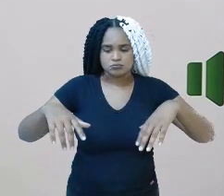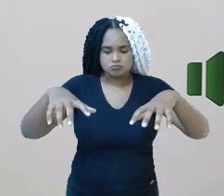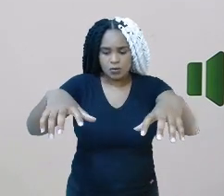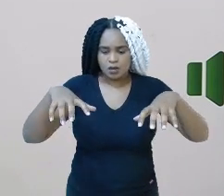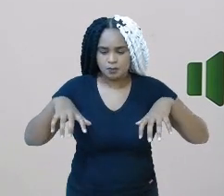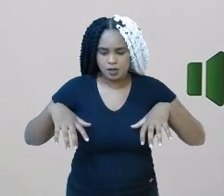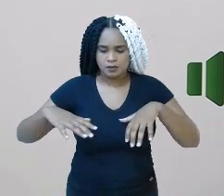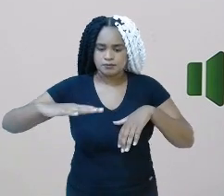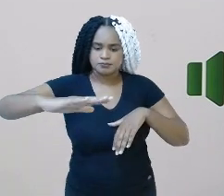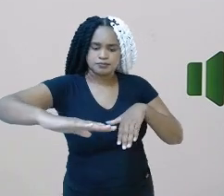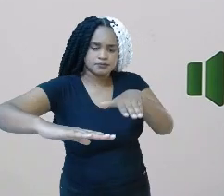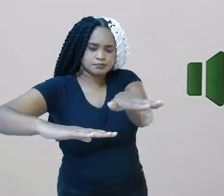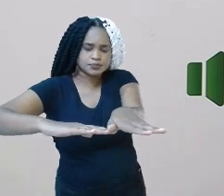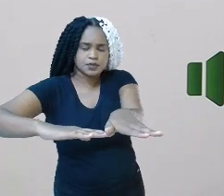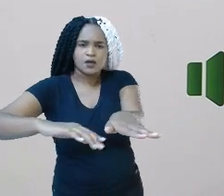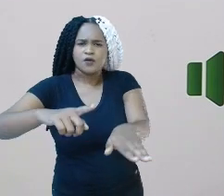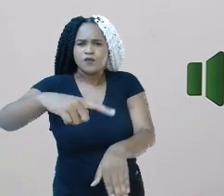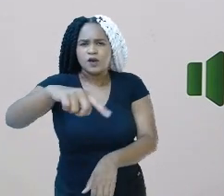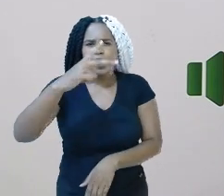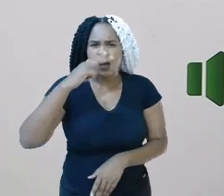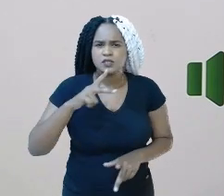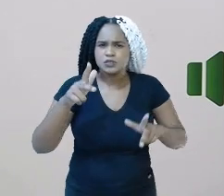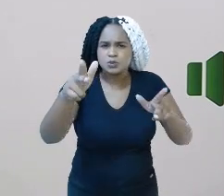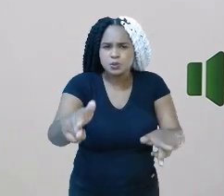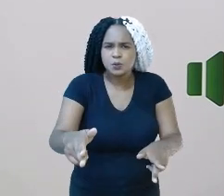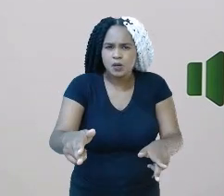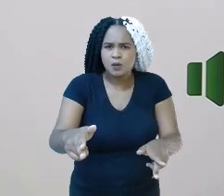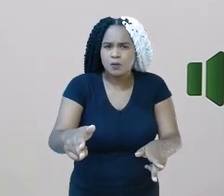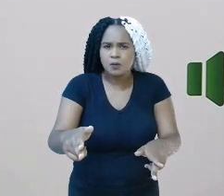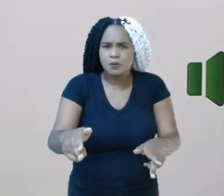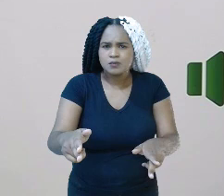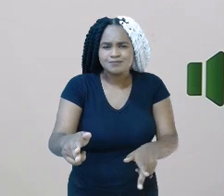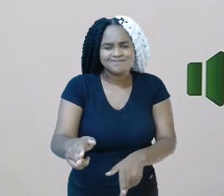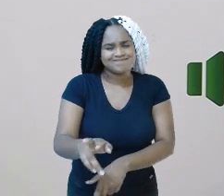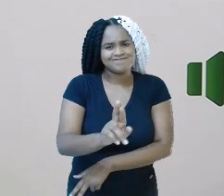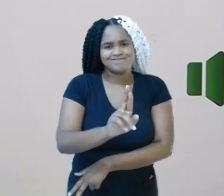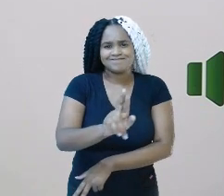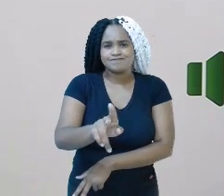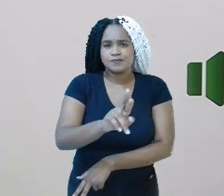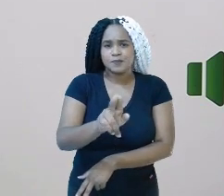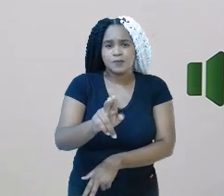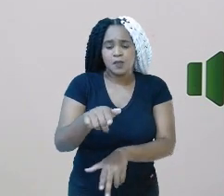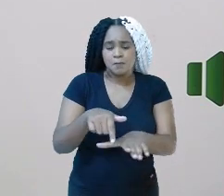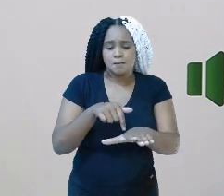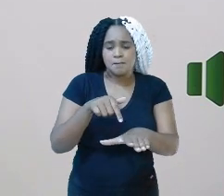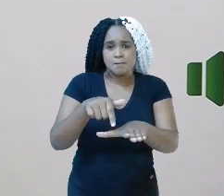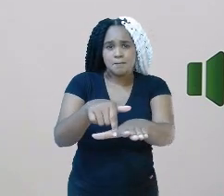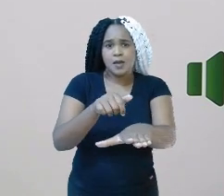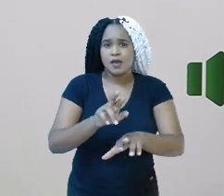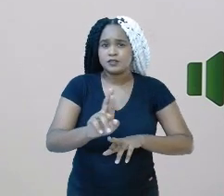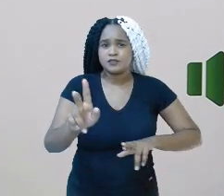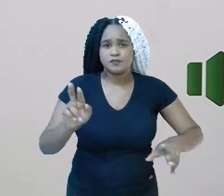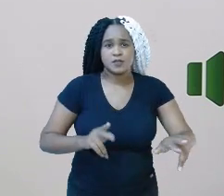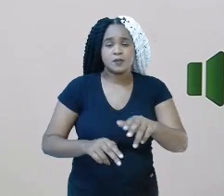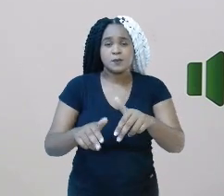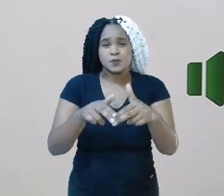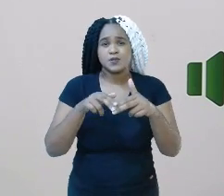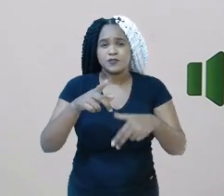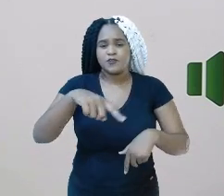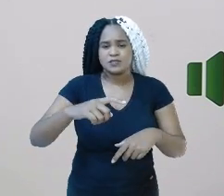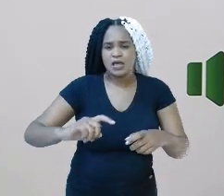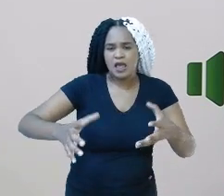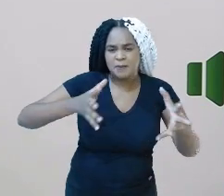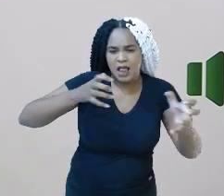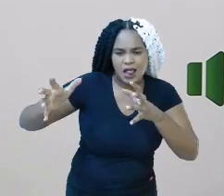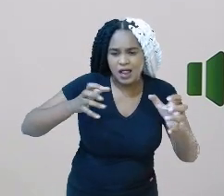isso? Vocês acham que essas barras são iguais? De jeito nenhum. E é por isso que vocês discutem às vezes, né? Porque